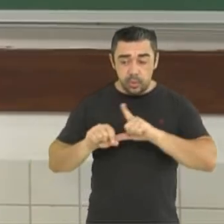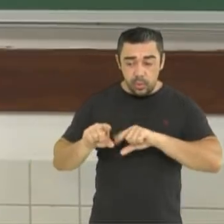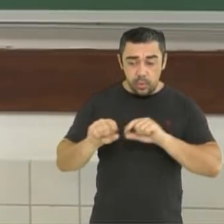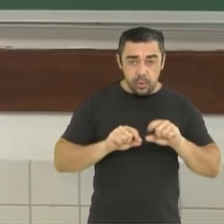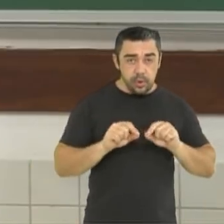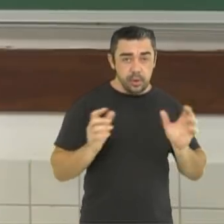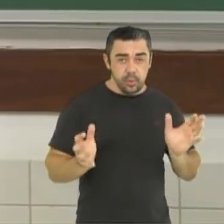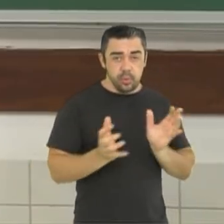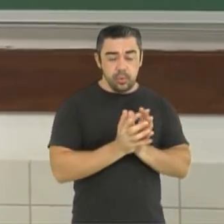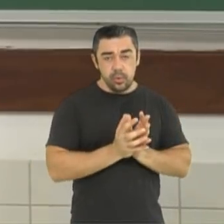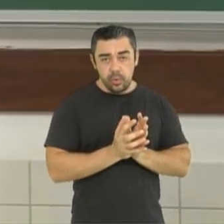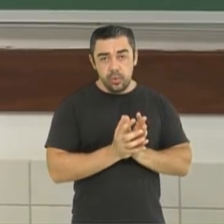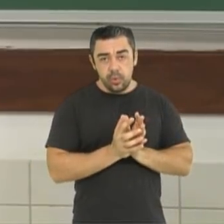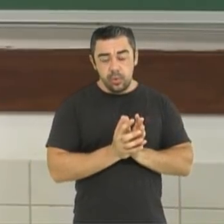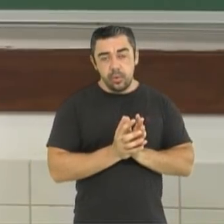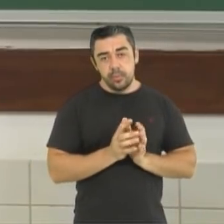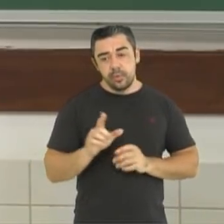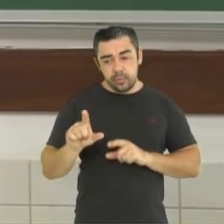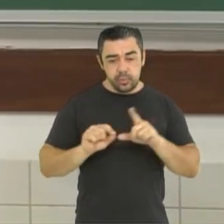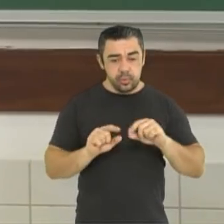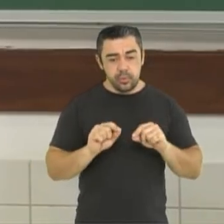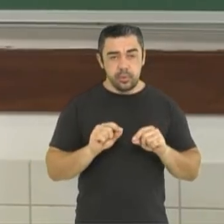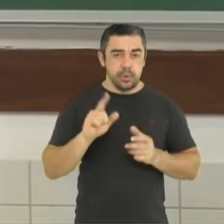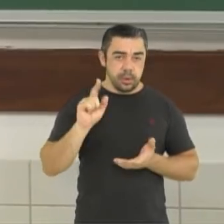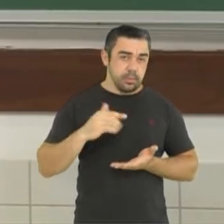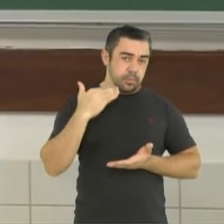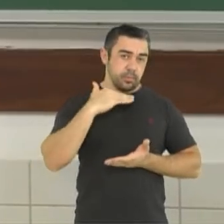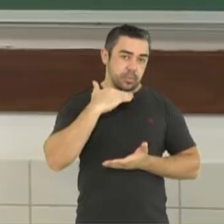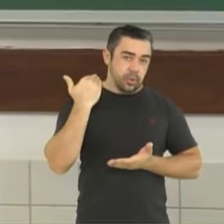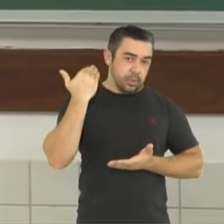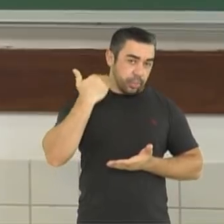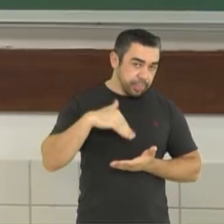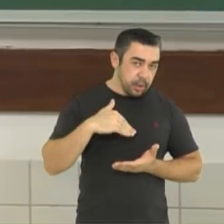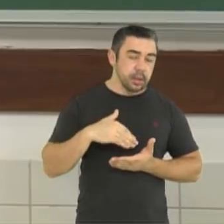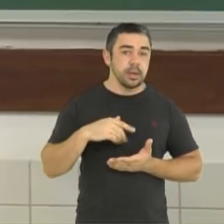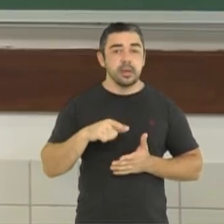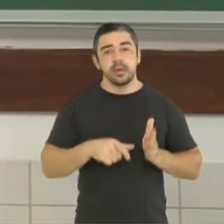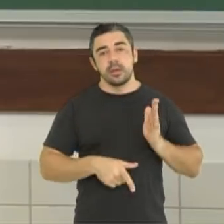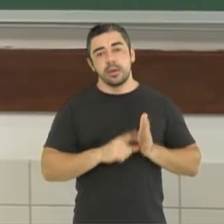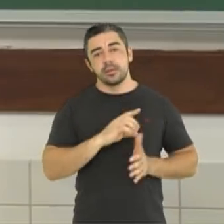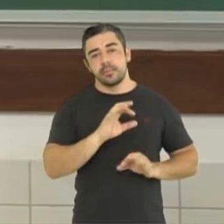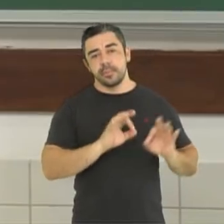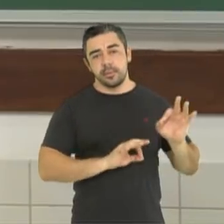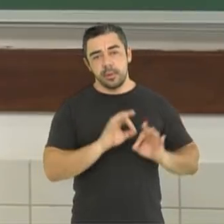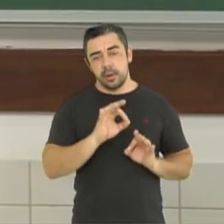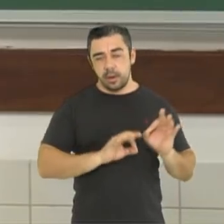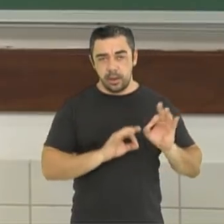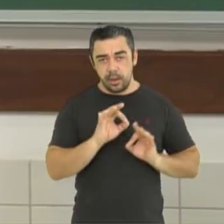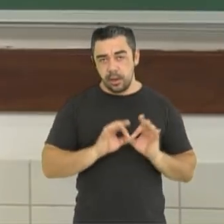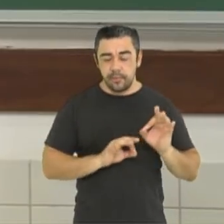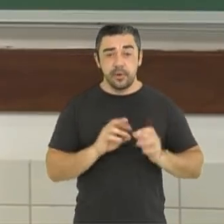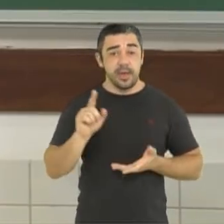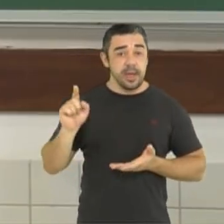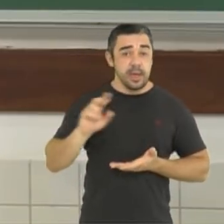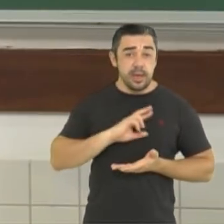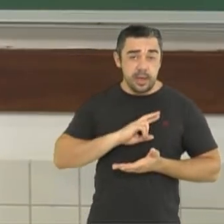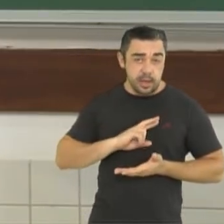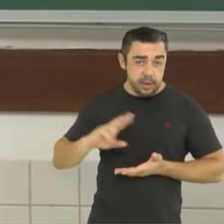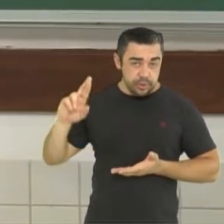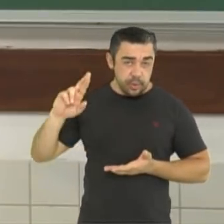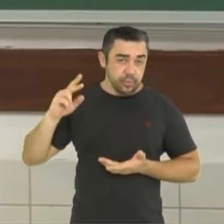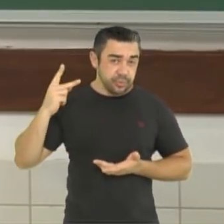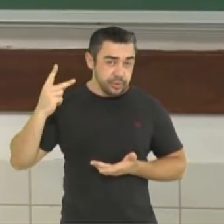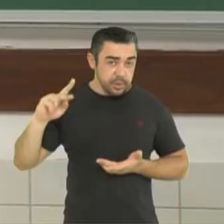guerreiros escolhidos para esse sacrifício, né, eles eram preparados para esse sacrifício. A religião e a fé